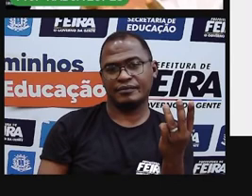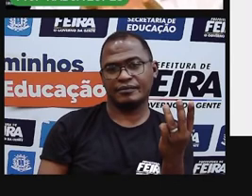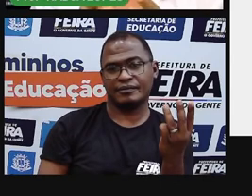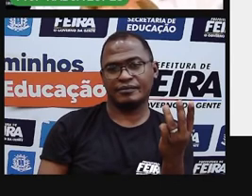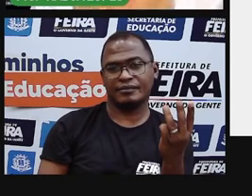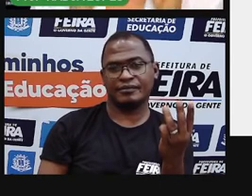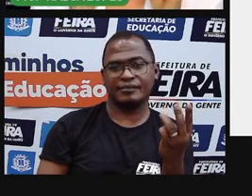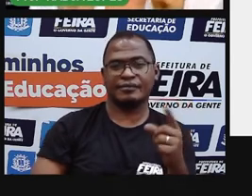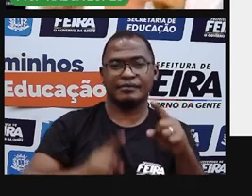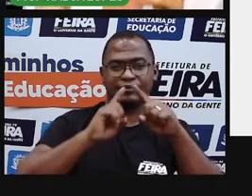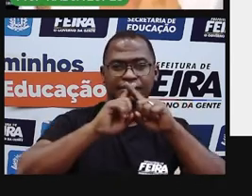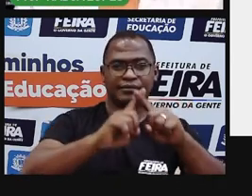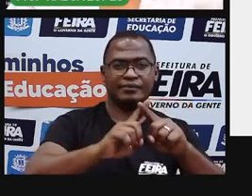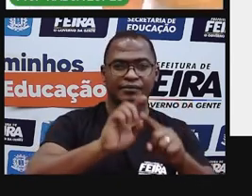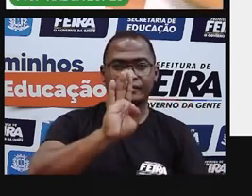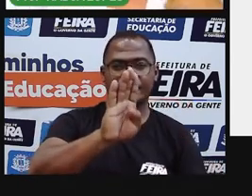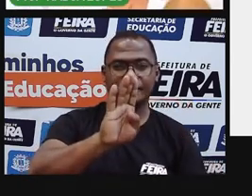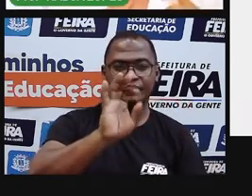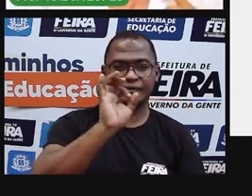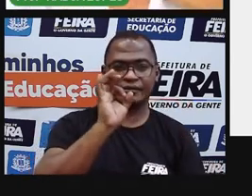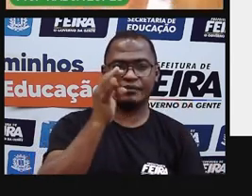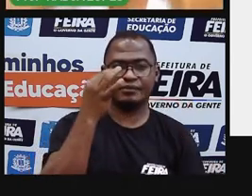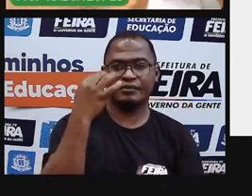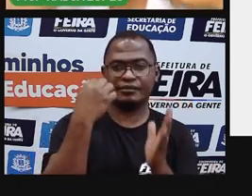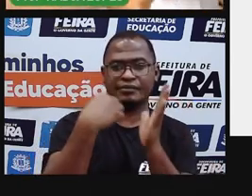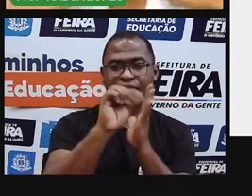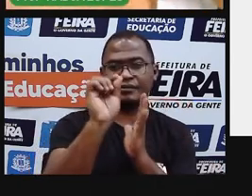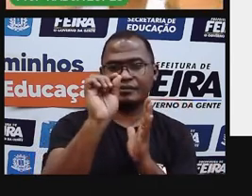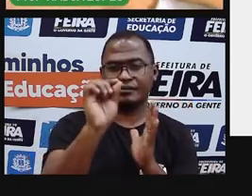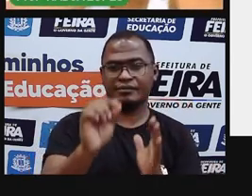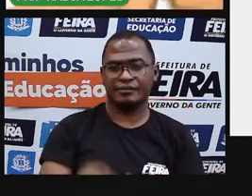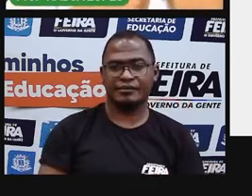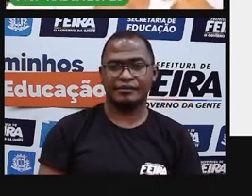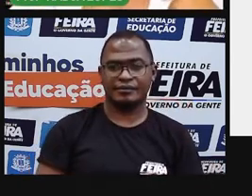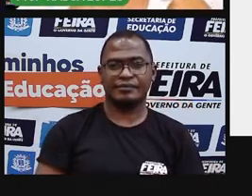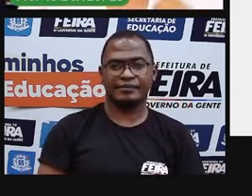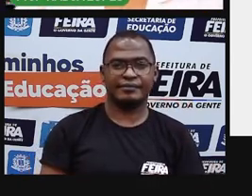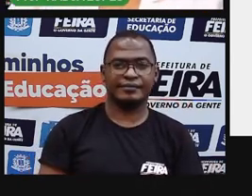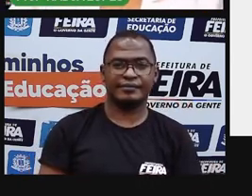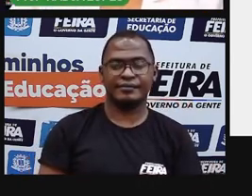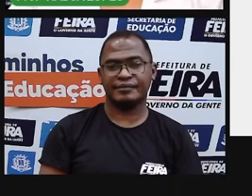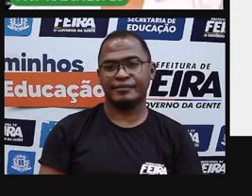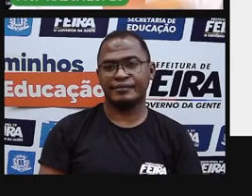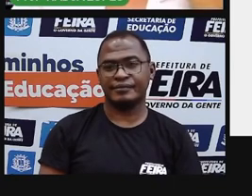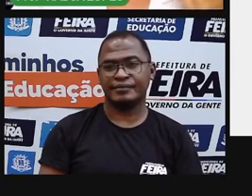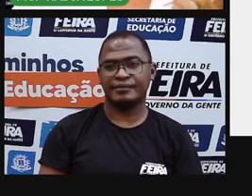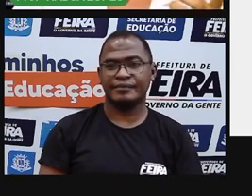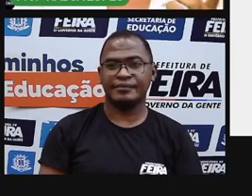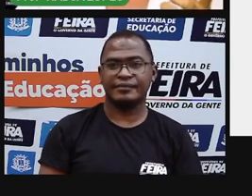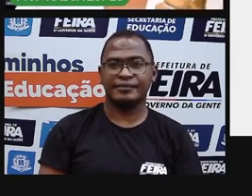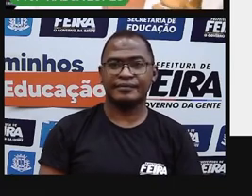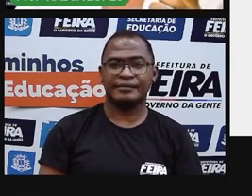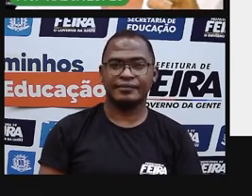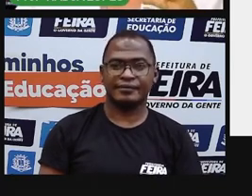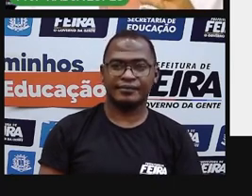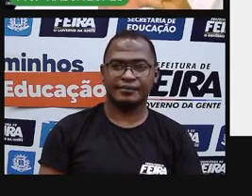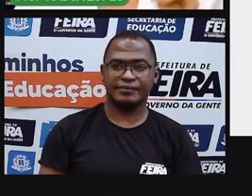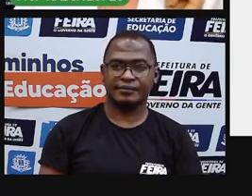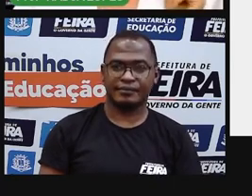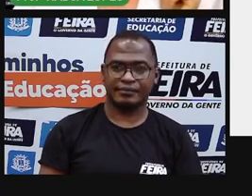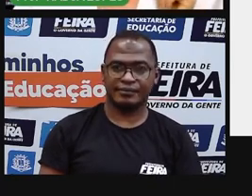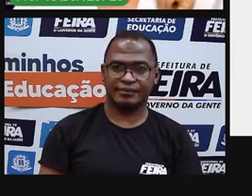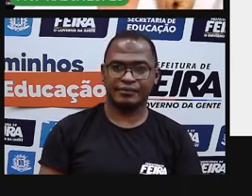2016 uma frase 16 para ver se consegue ai não é difícil